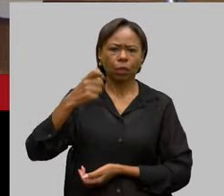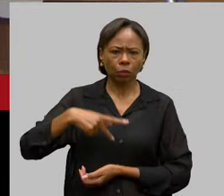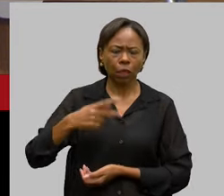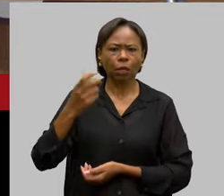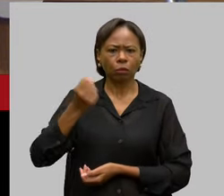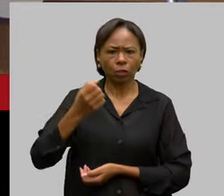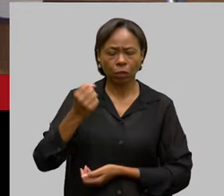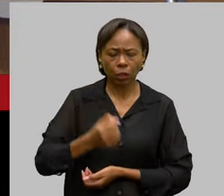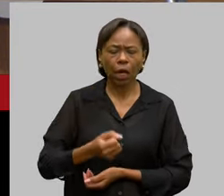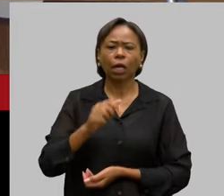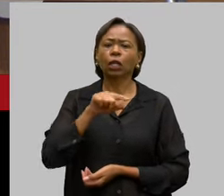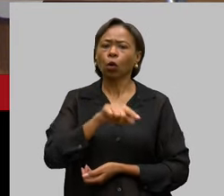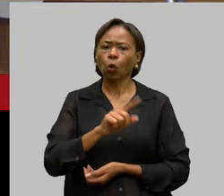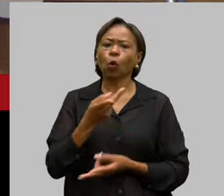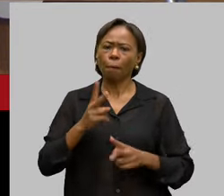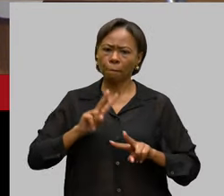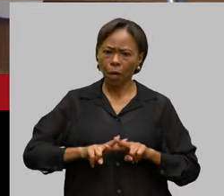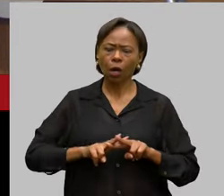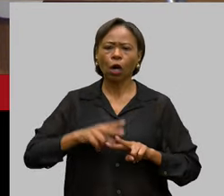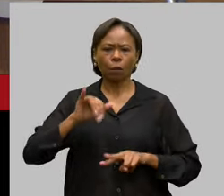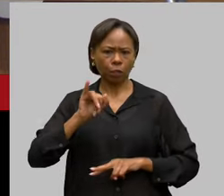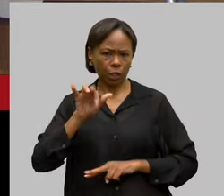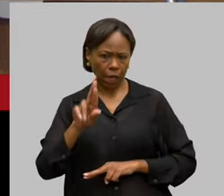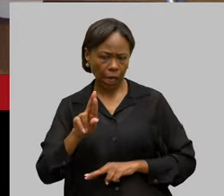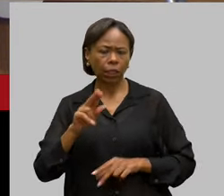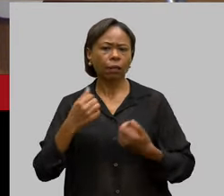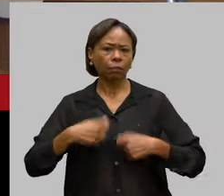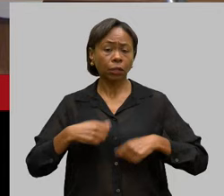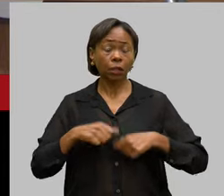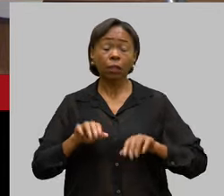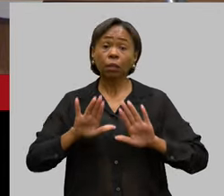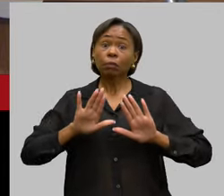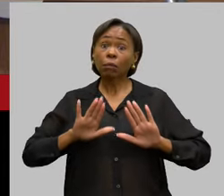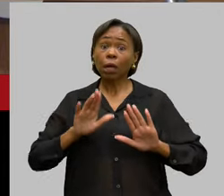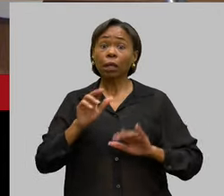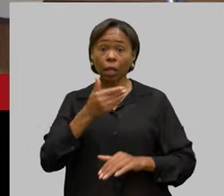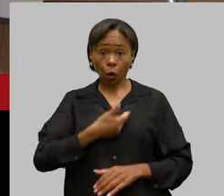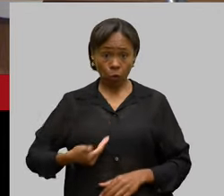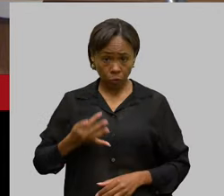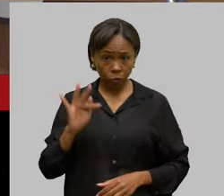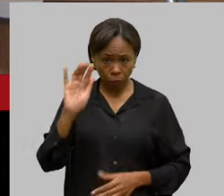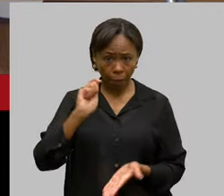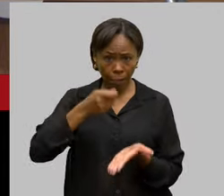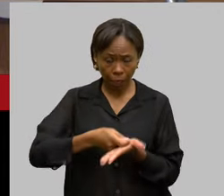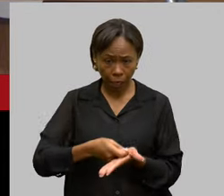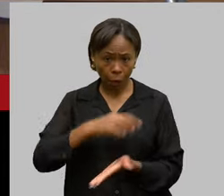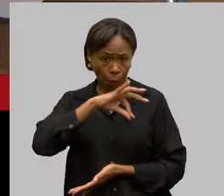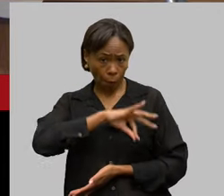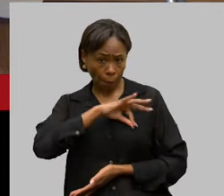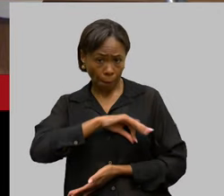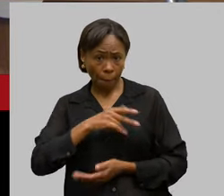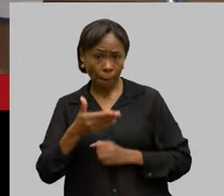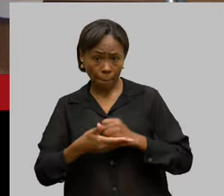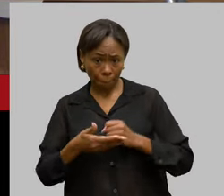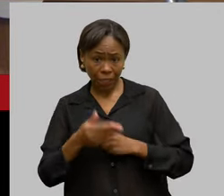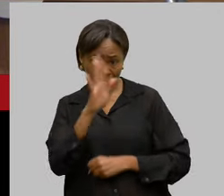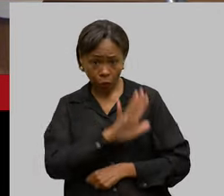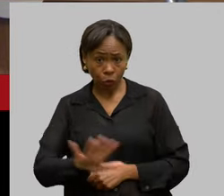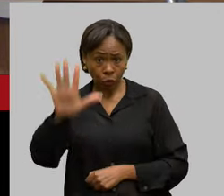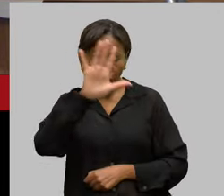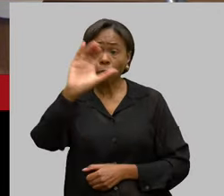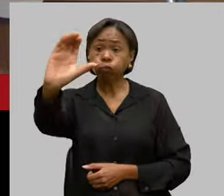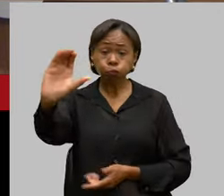fonte é rendimento se a união quer bancar o piso Nacional ela precisa mandar o recurso global que